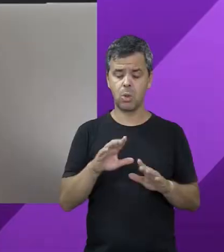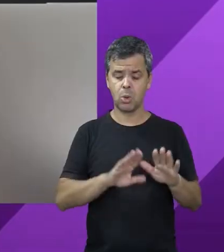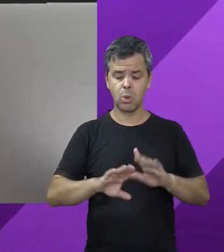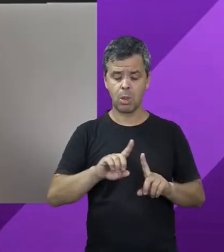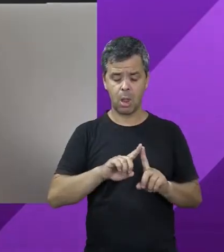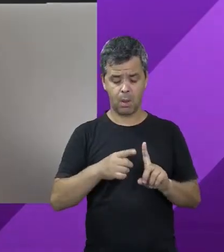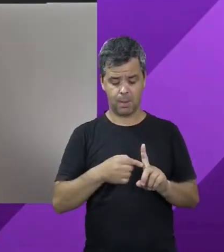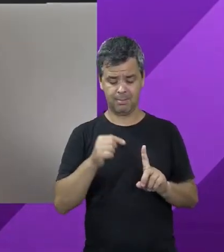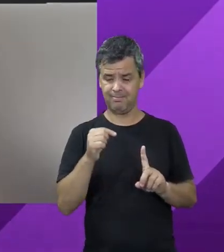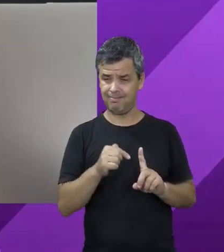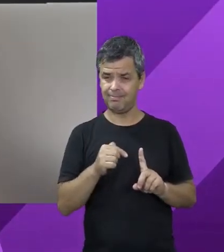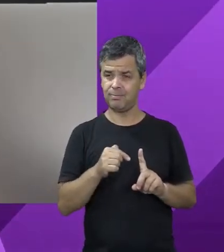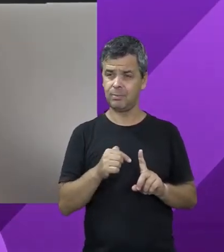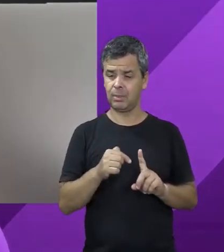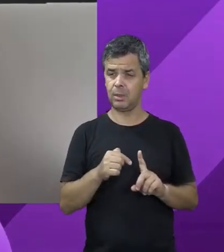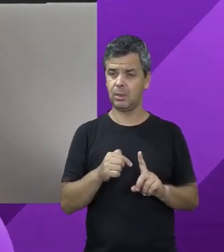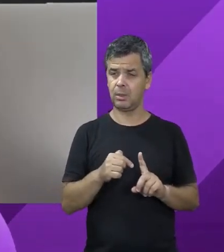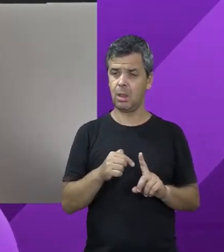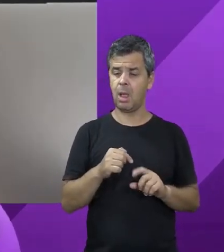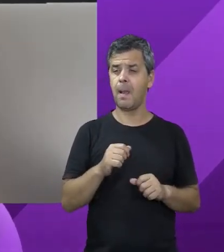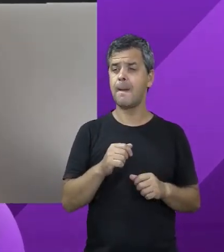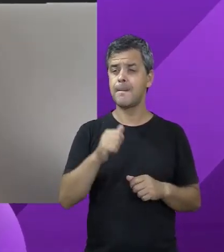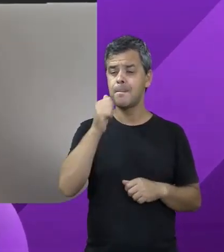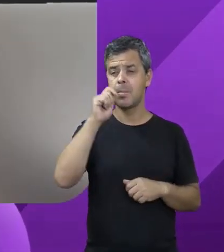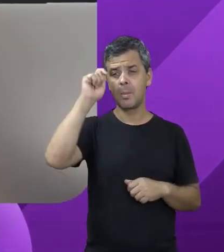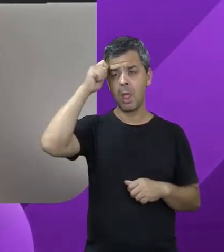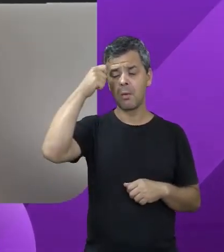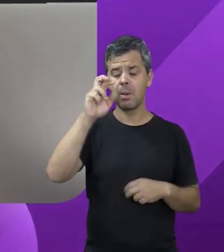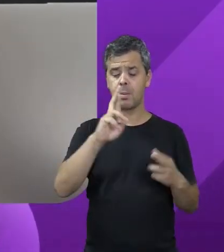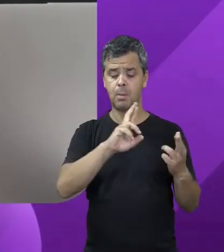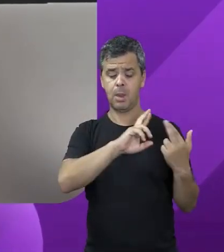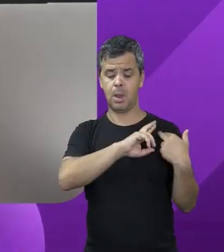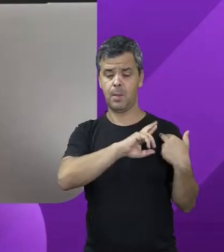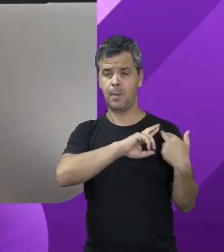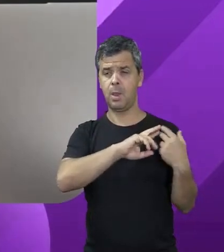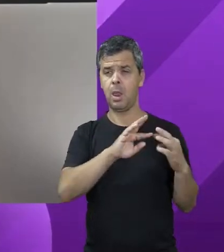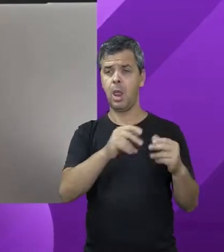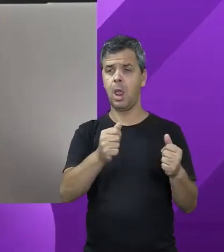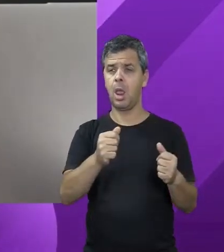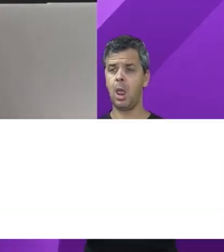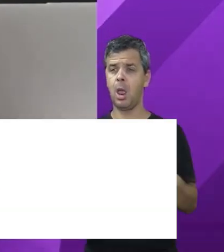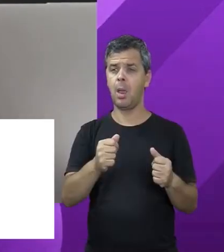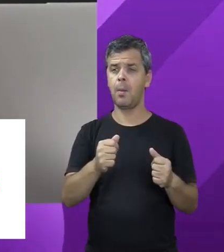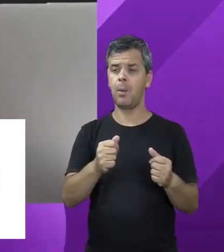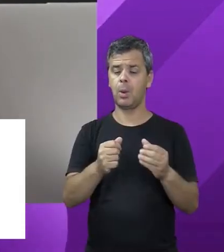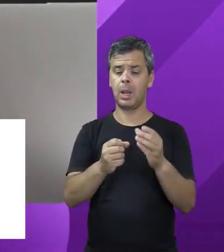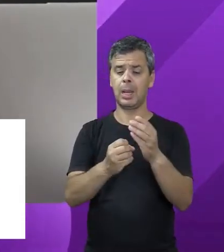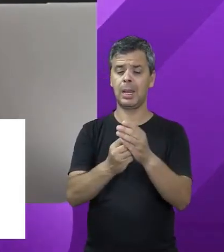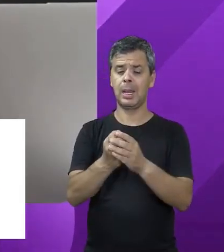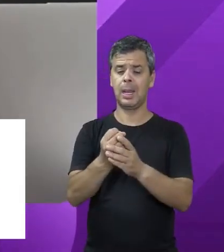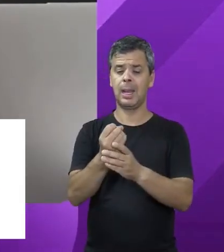mulheres negras, elas foram as principais responsáveis por erguer a estrutura familiar de